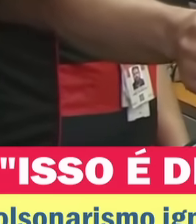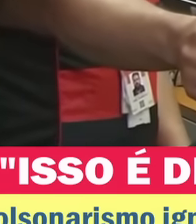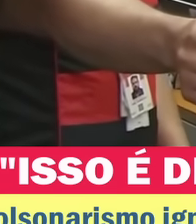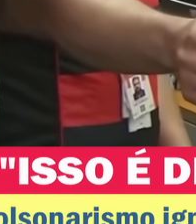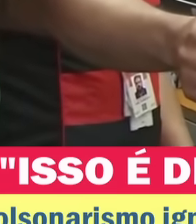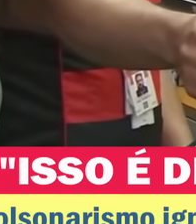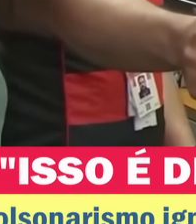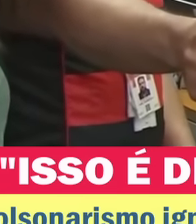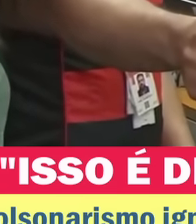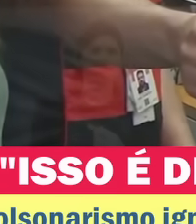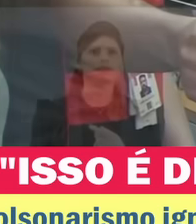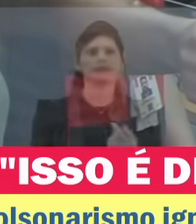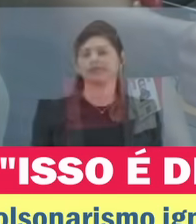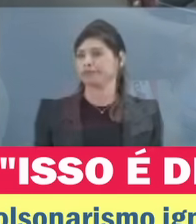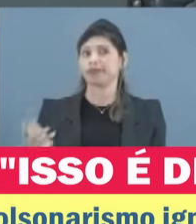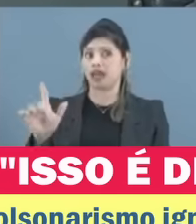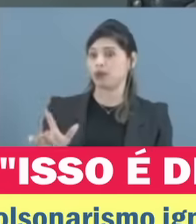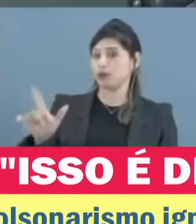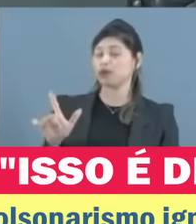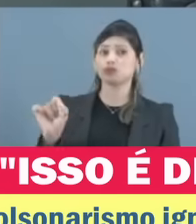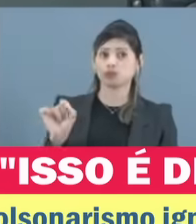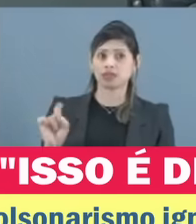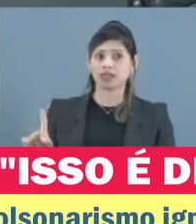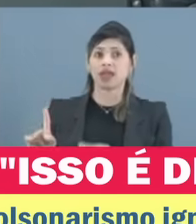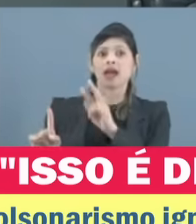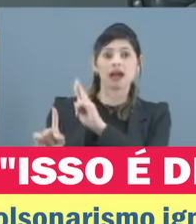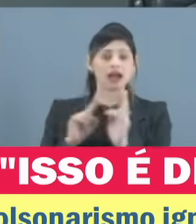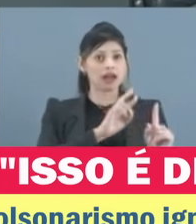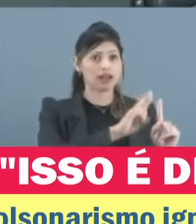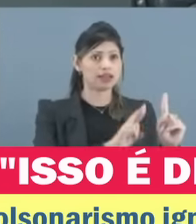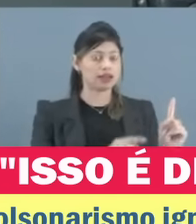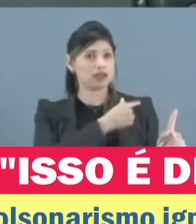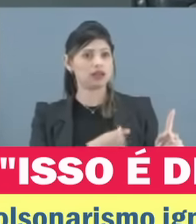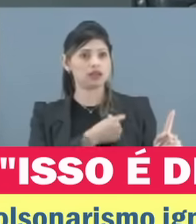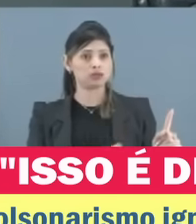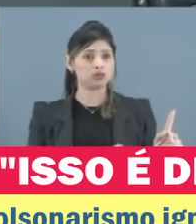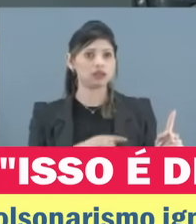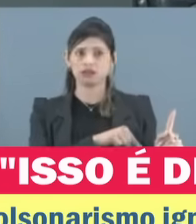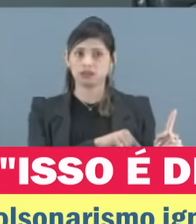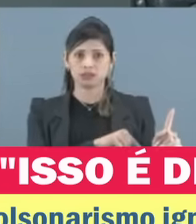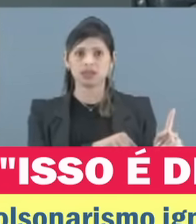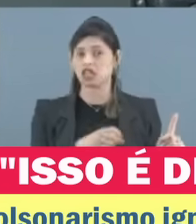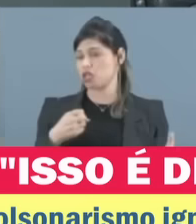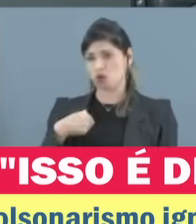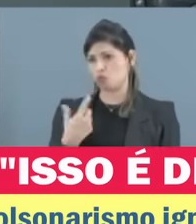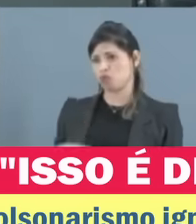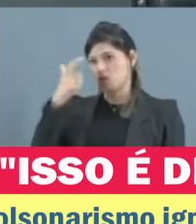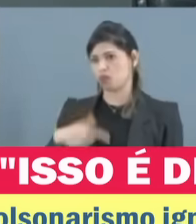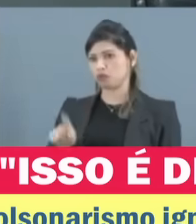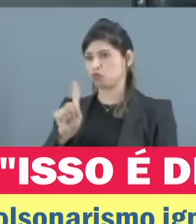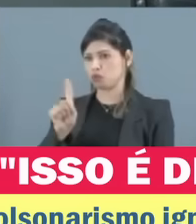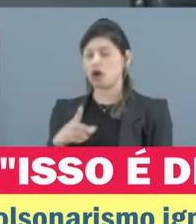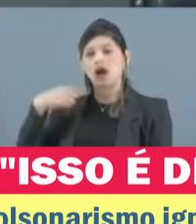reconsidere e também remeta essa decisão à turma. A relatora... Né, usando realmente, eu não sou advogado não, mas se você usar os mesmos princípios do